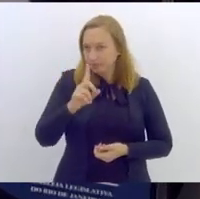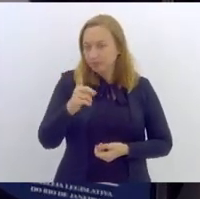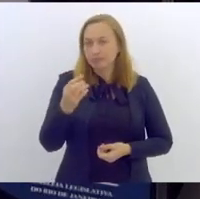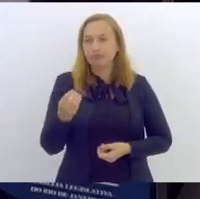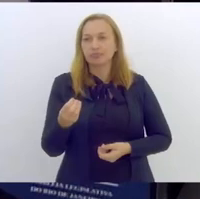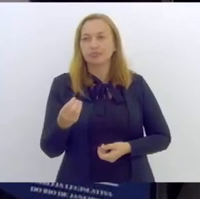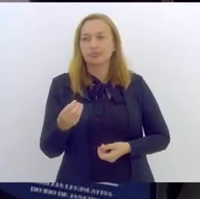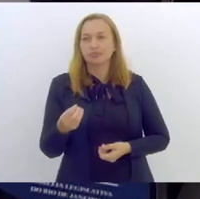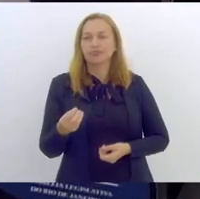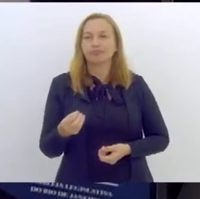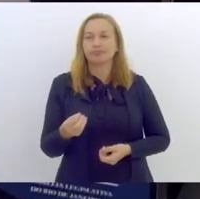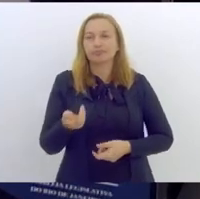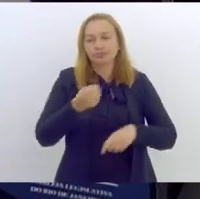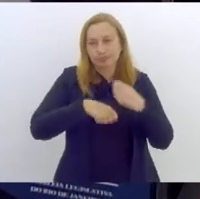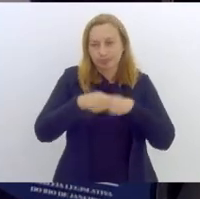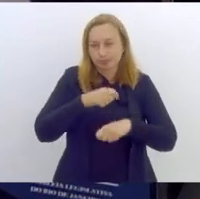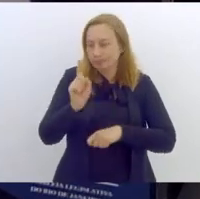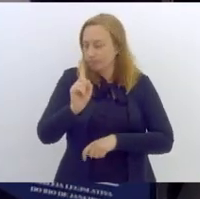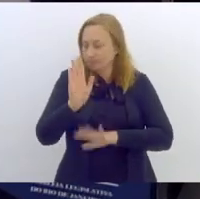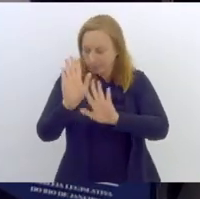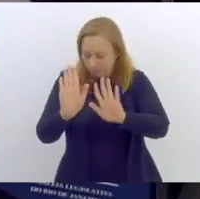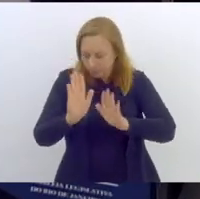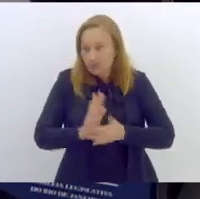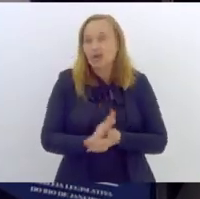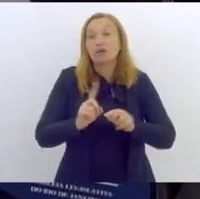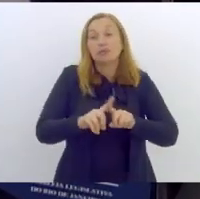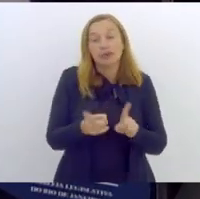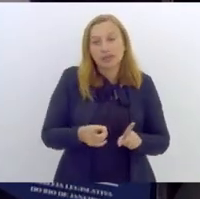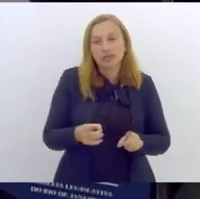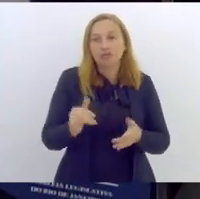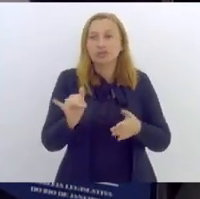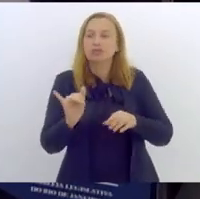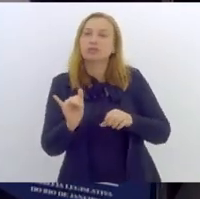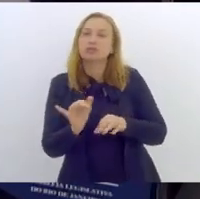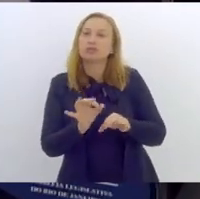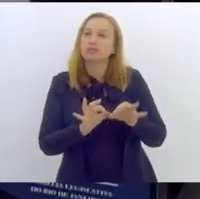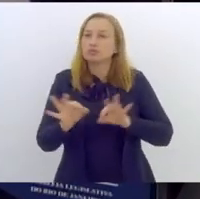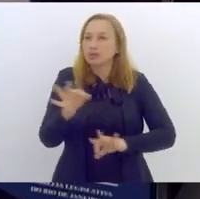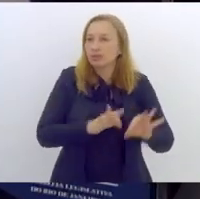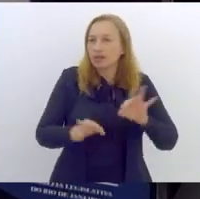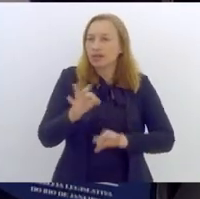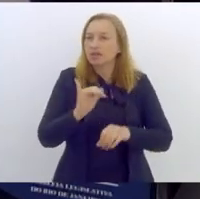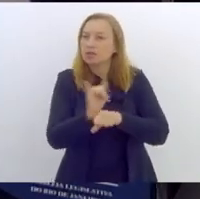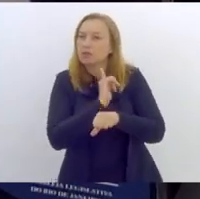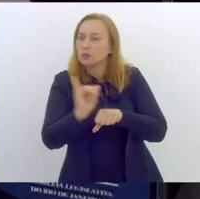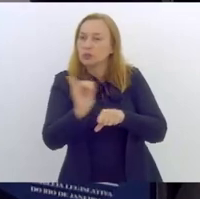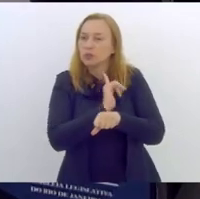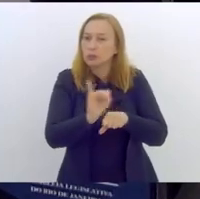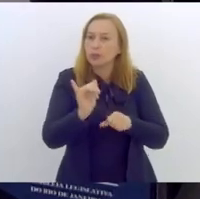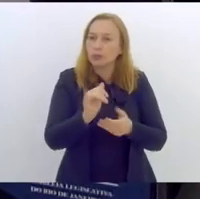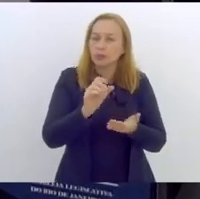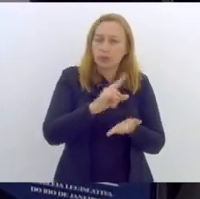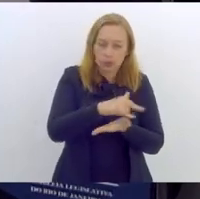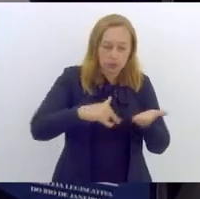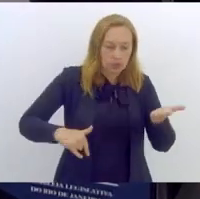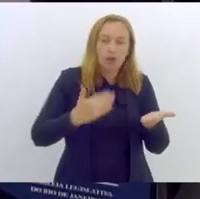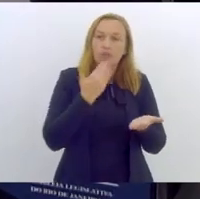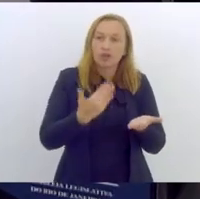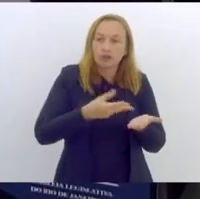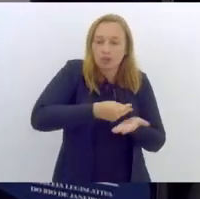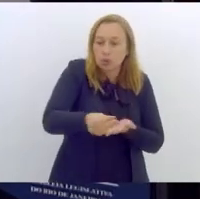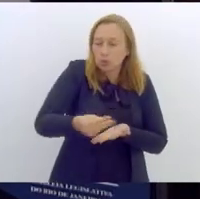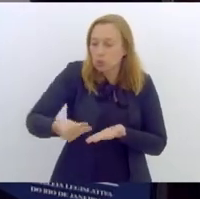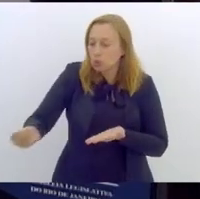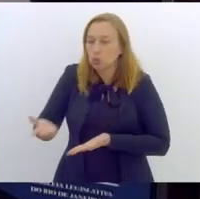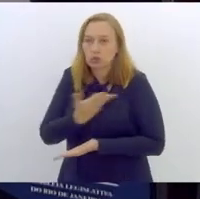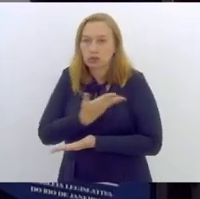conveniência de vocês são administradores jamais mas nós elaboramos um documento pedir para os colegas distribuírem aqui com relação